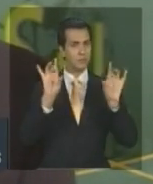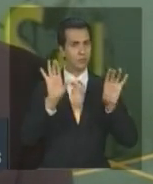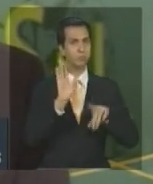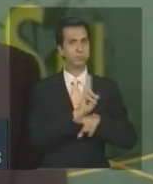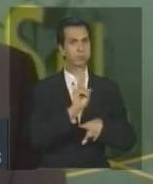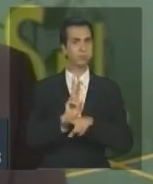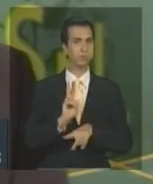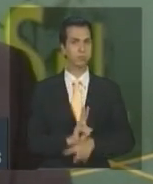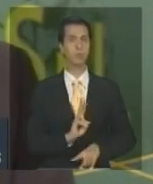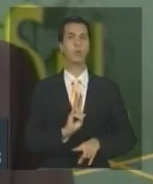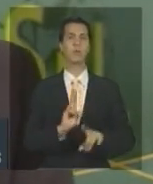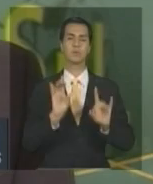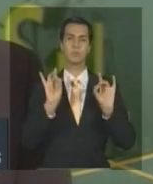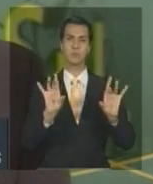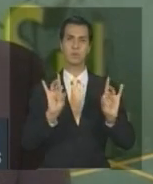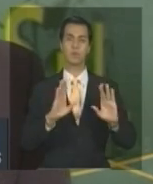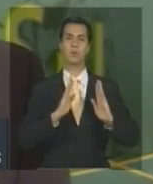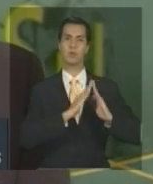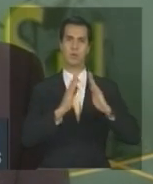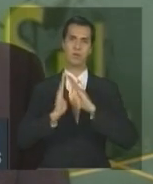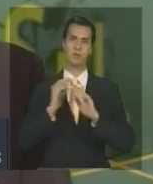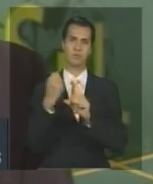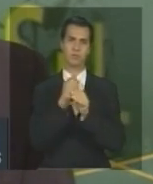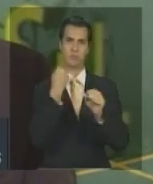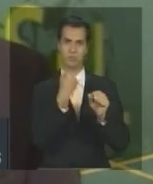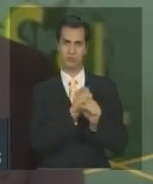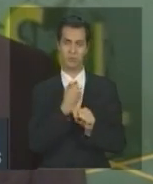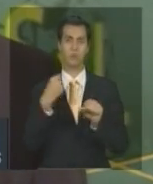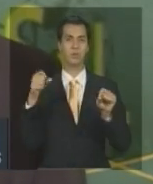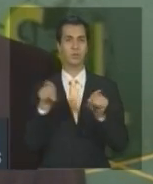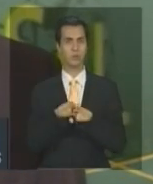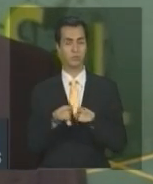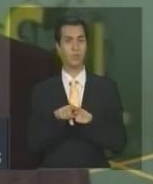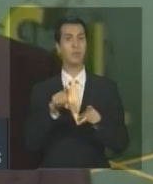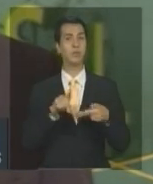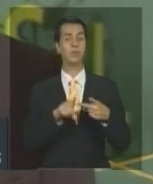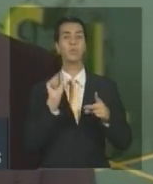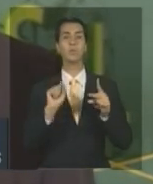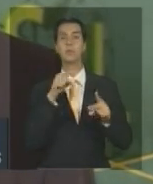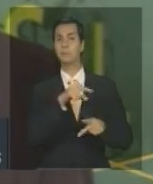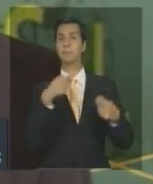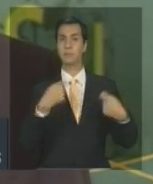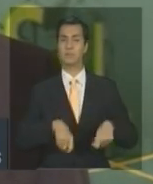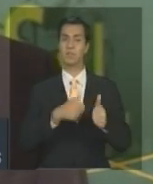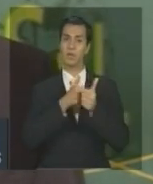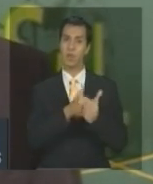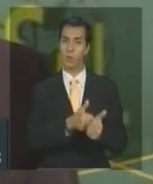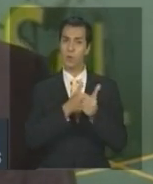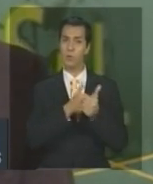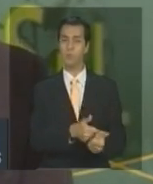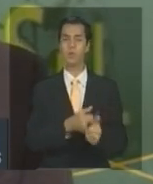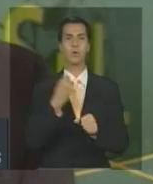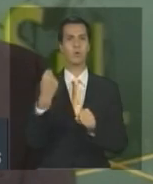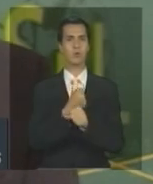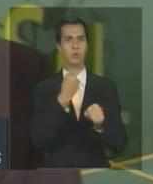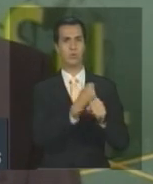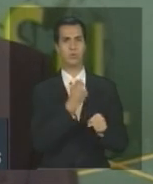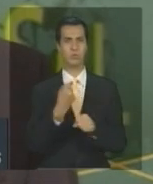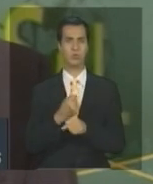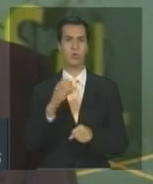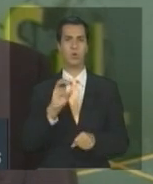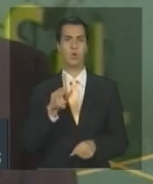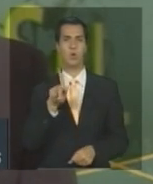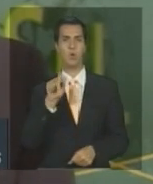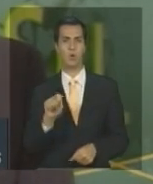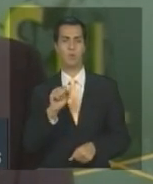principalmente o projeto programa Minha Casa Minha Vida. E também para que ele acompanhe mais de perto as obras da Copa do Mundo